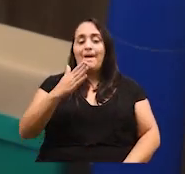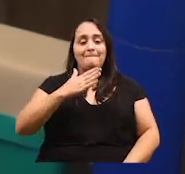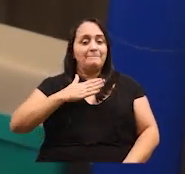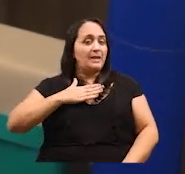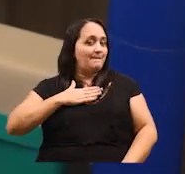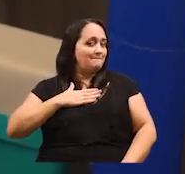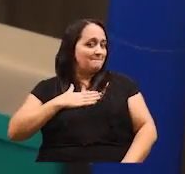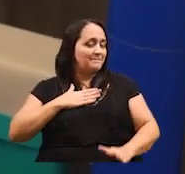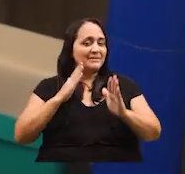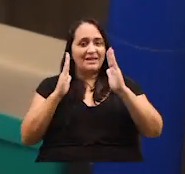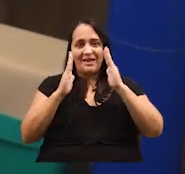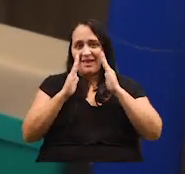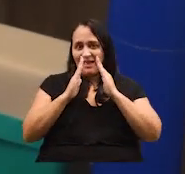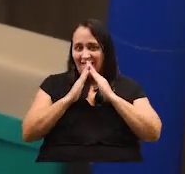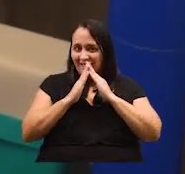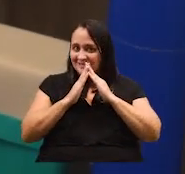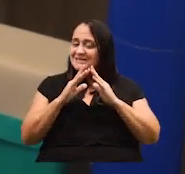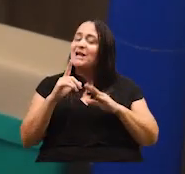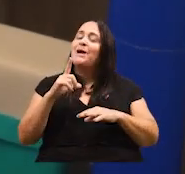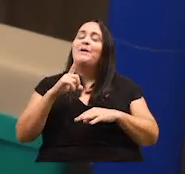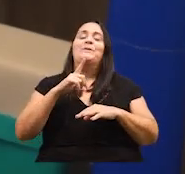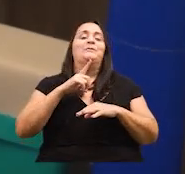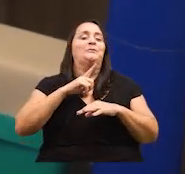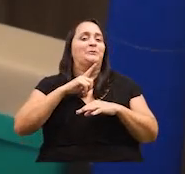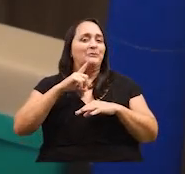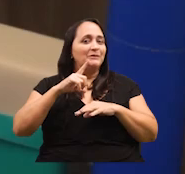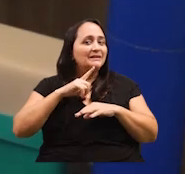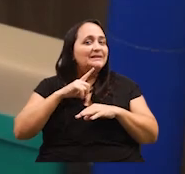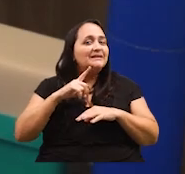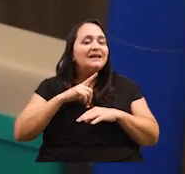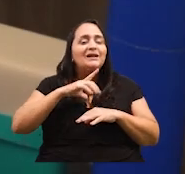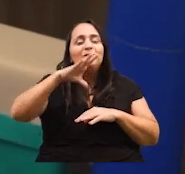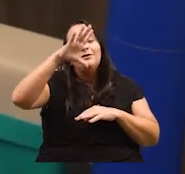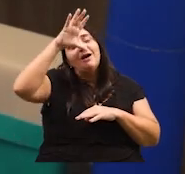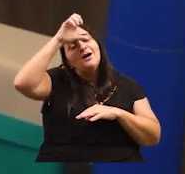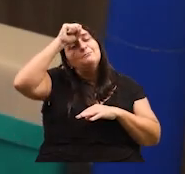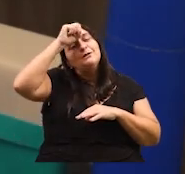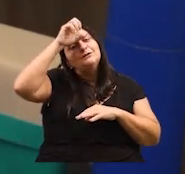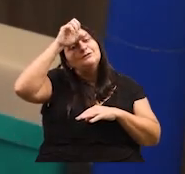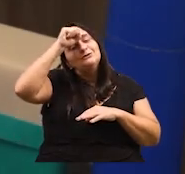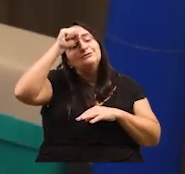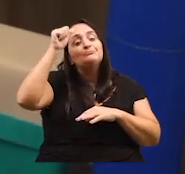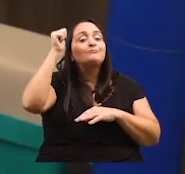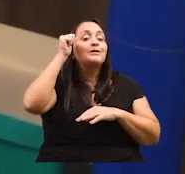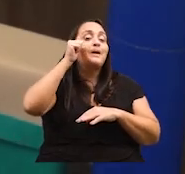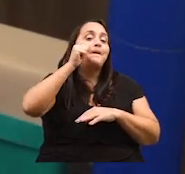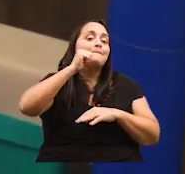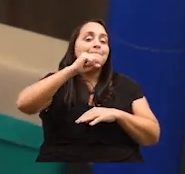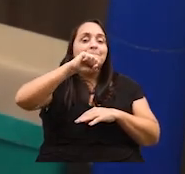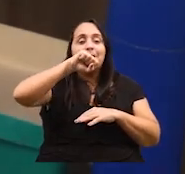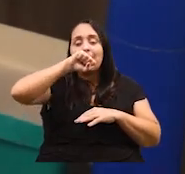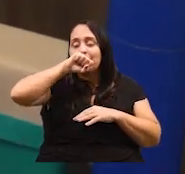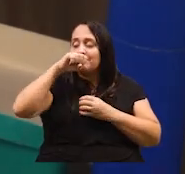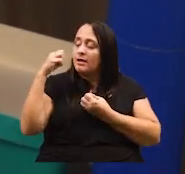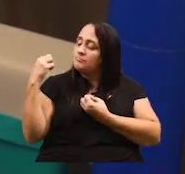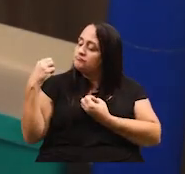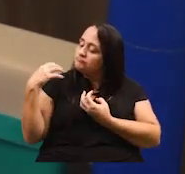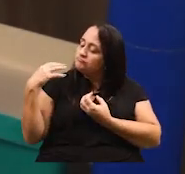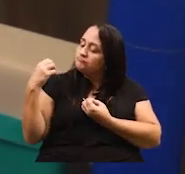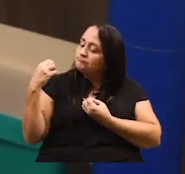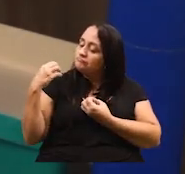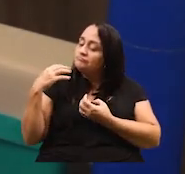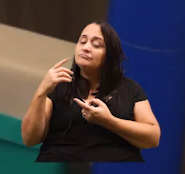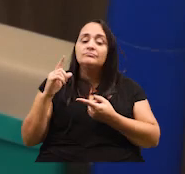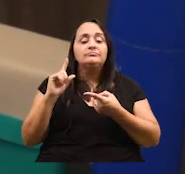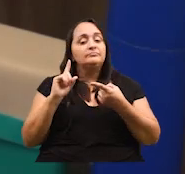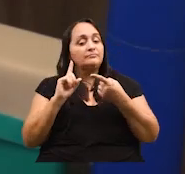receitas, aquelas receitas prediletas que eu aprendi, que a minha mãe me ensinou e as receitas que eu costumo preparar para os